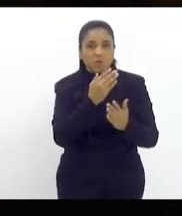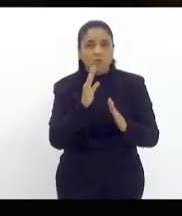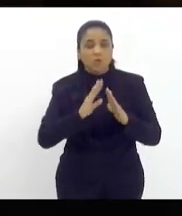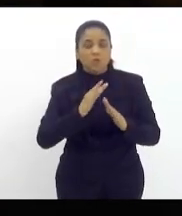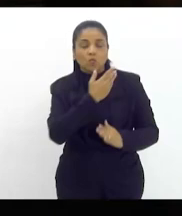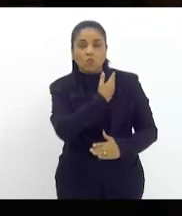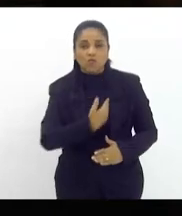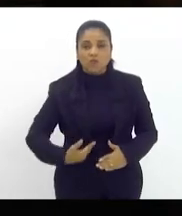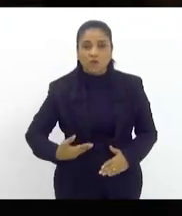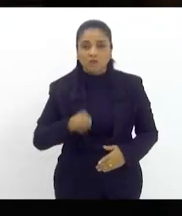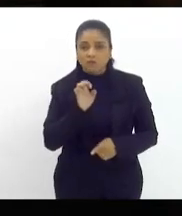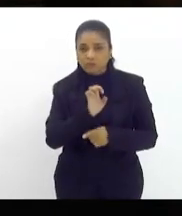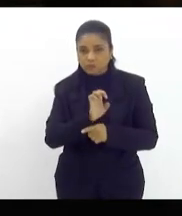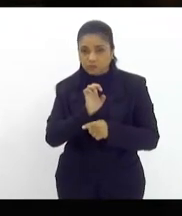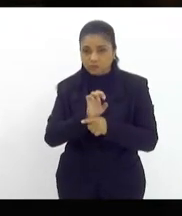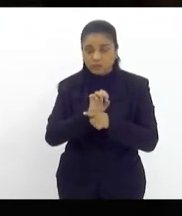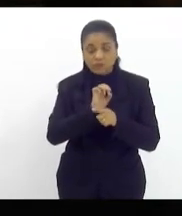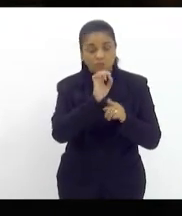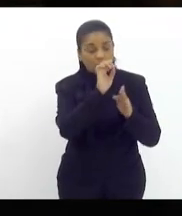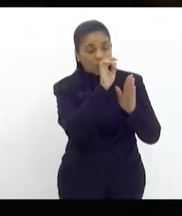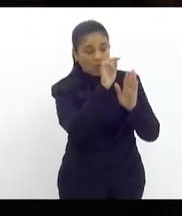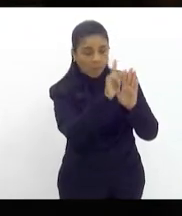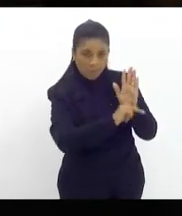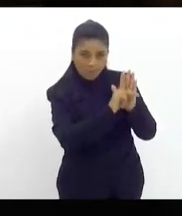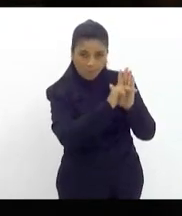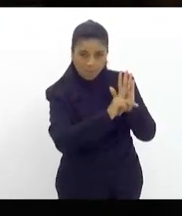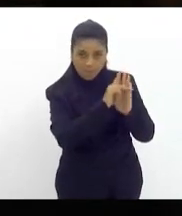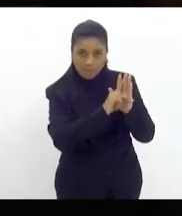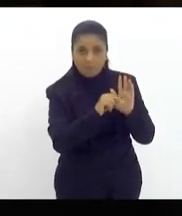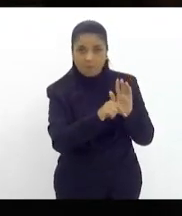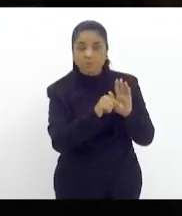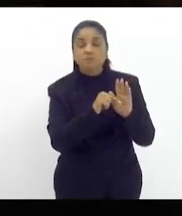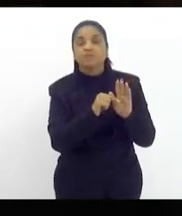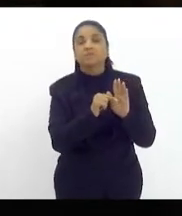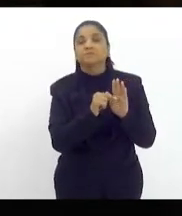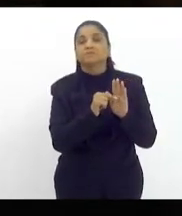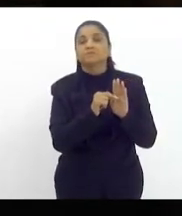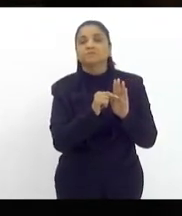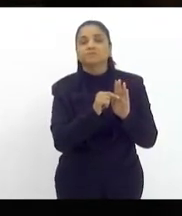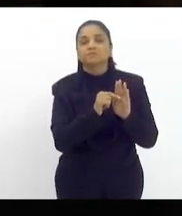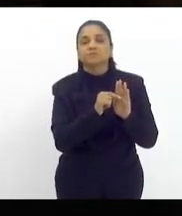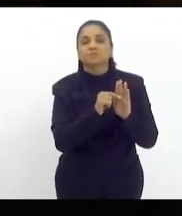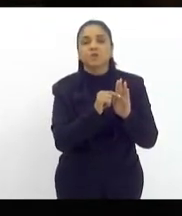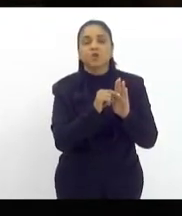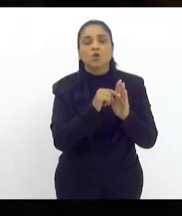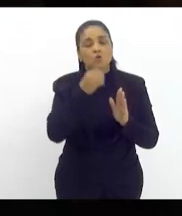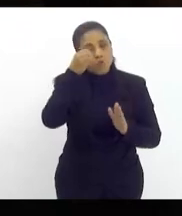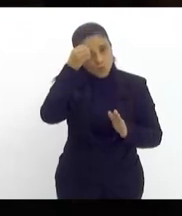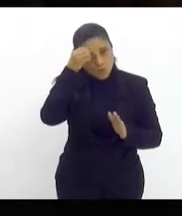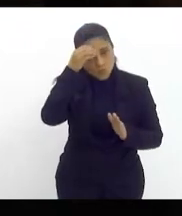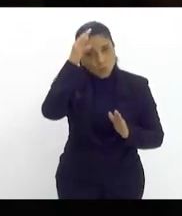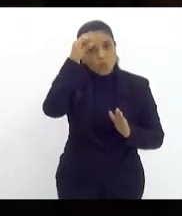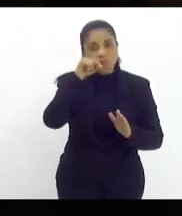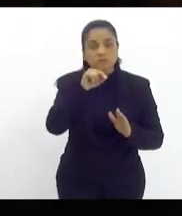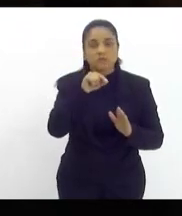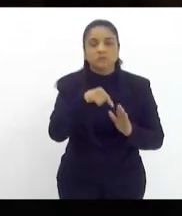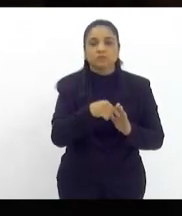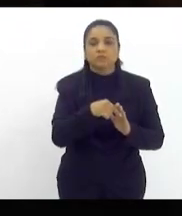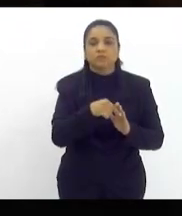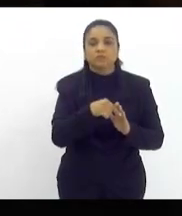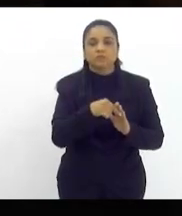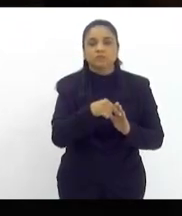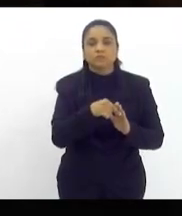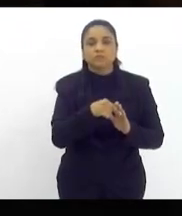do estado nesse programa senhora presidenta nós trazemos esse conceito de cultura de paz por que